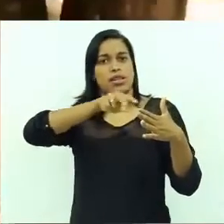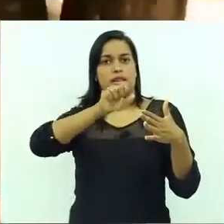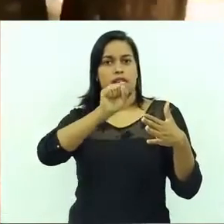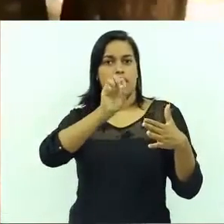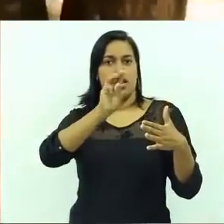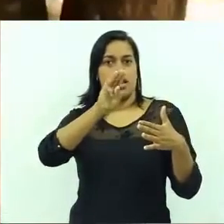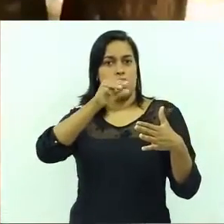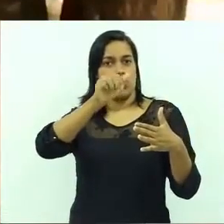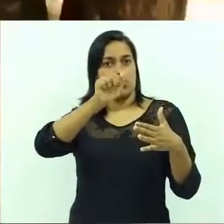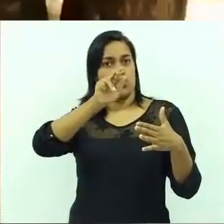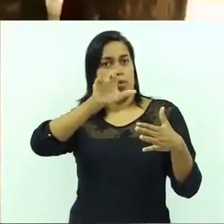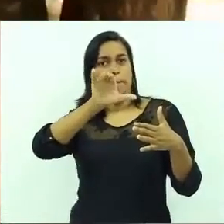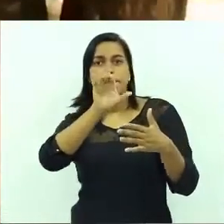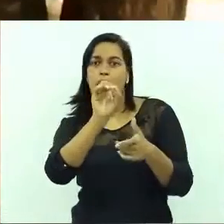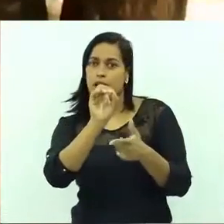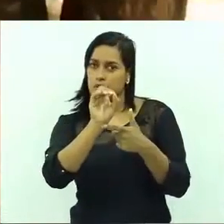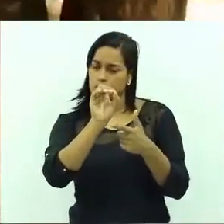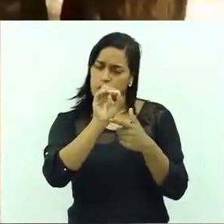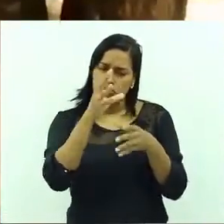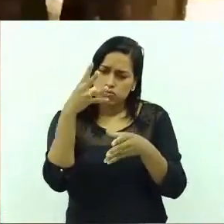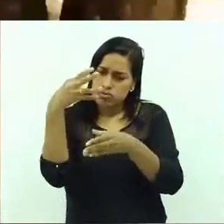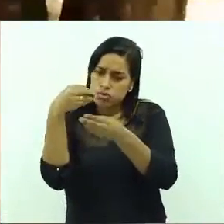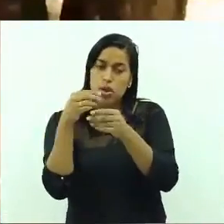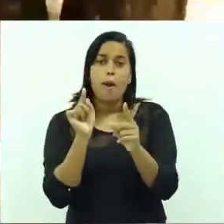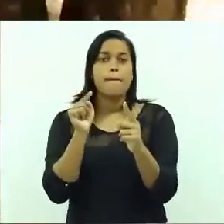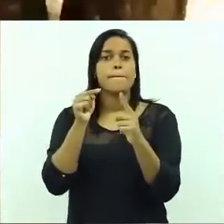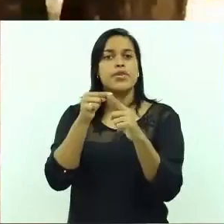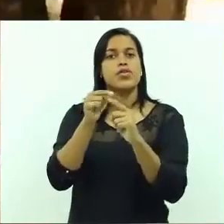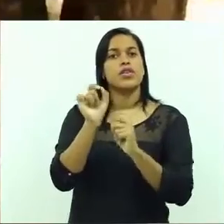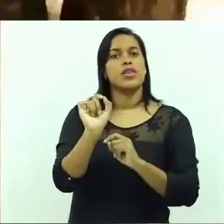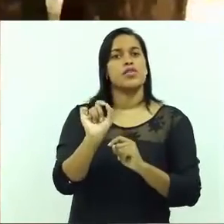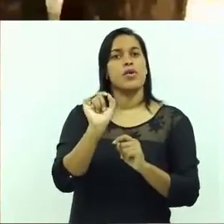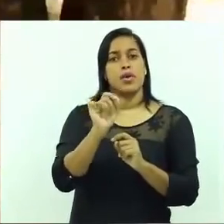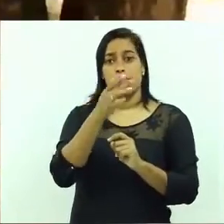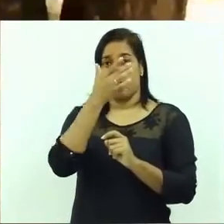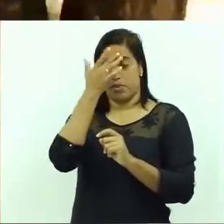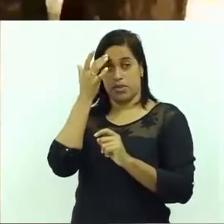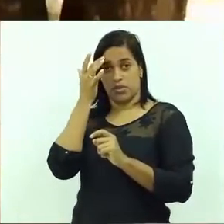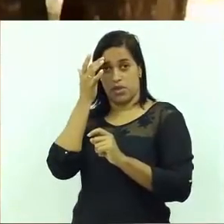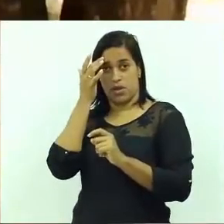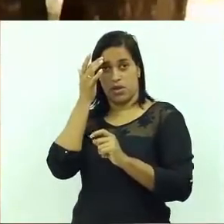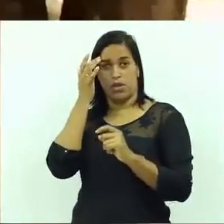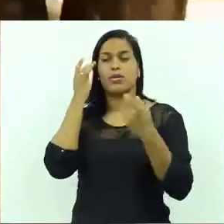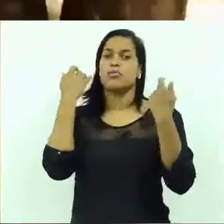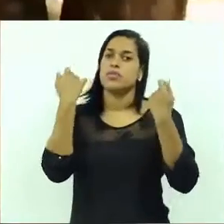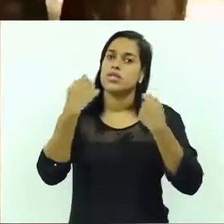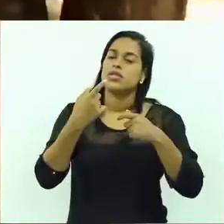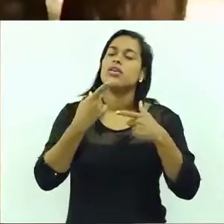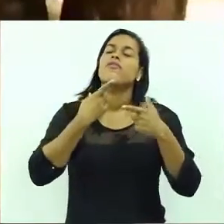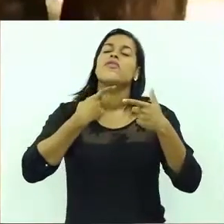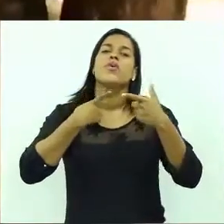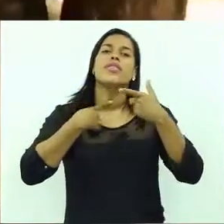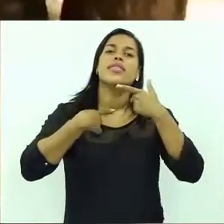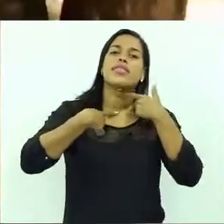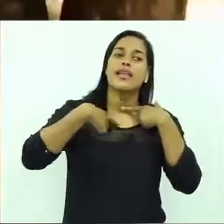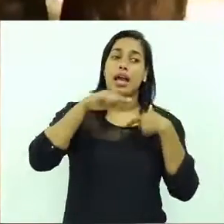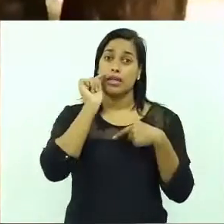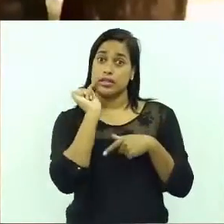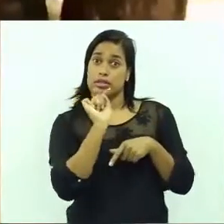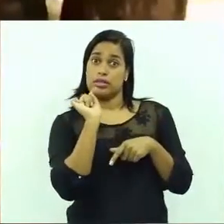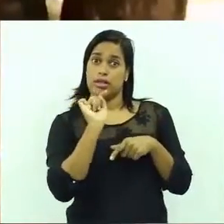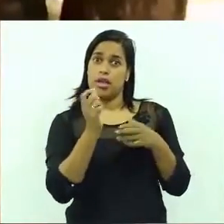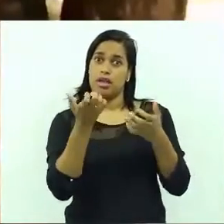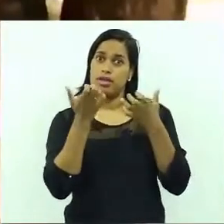E qual é o objetivo que o sumário executivo tem que levar para aquela pessoa que vai ler o plano de negócio? Tem que dar vontade nele ou